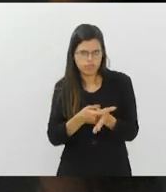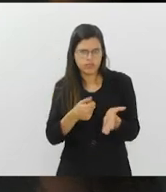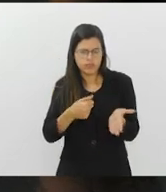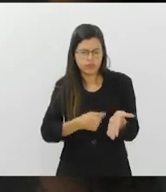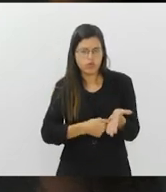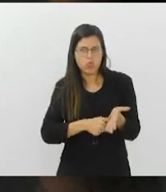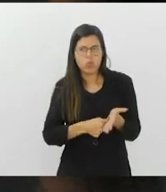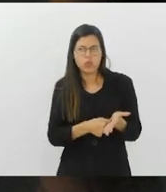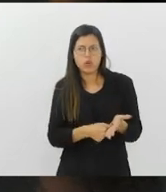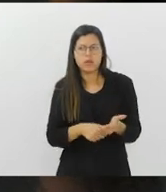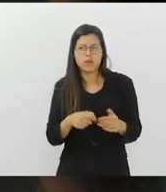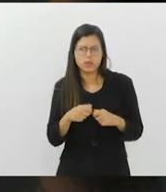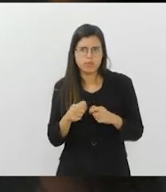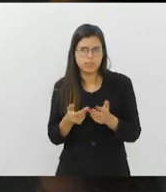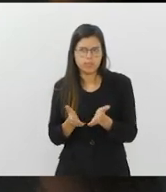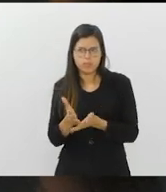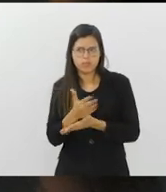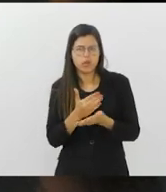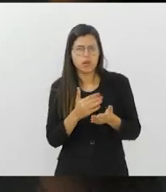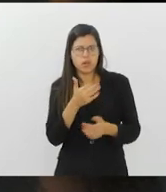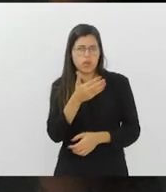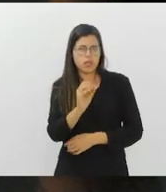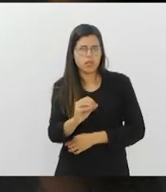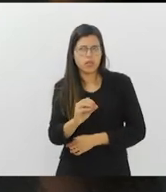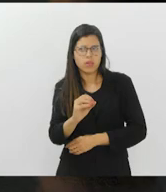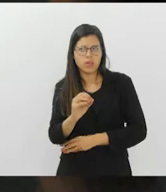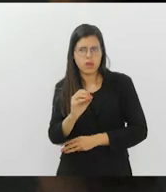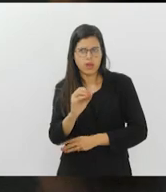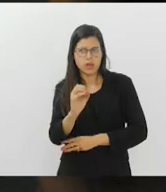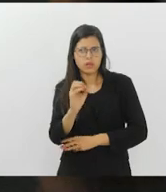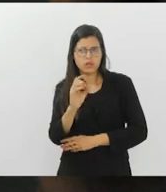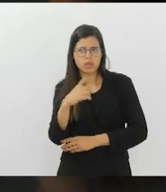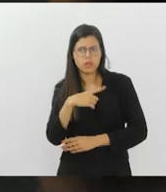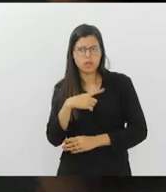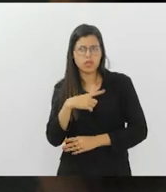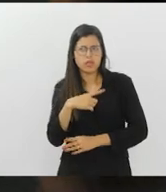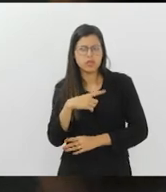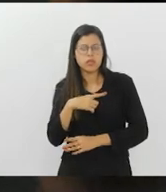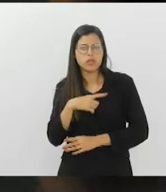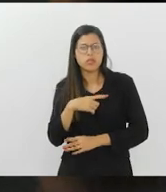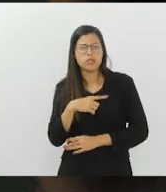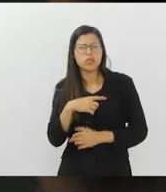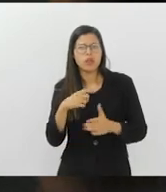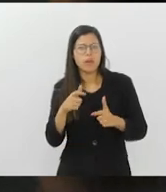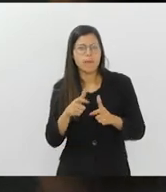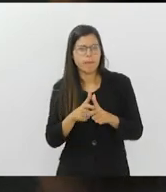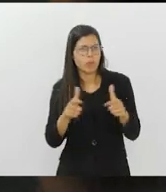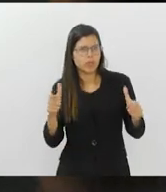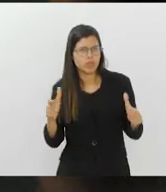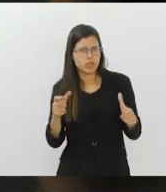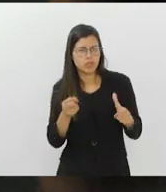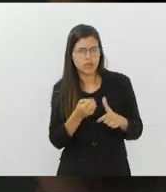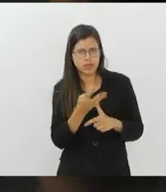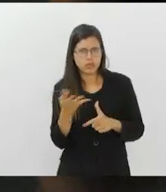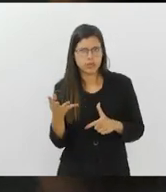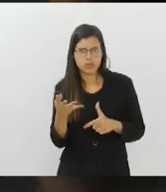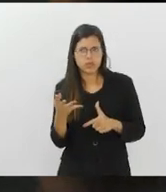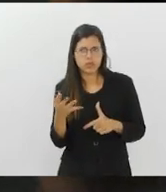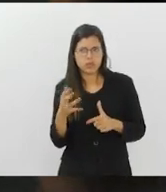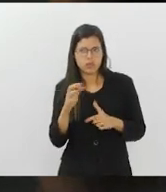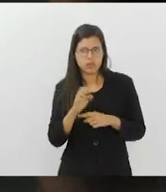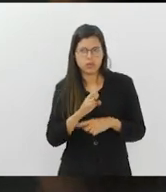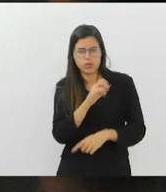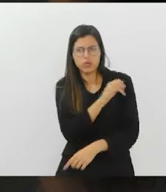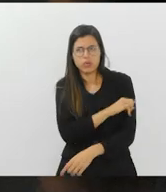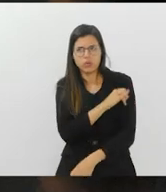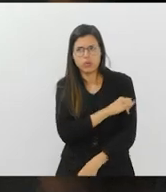Fizemos um levantamento e buscamos que as 10 operadoras que tinham maior volume de beneficiários no estado do Rio de Janeiro representavam